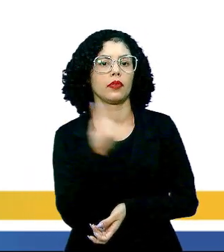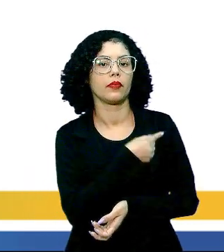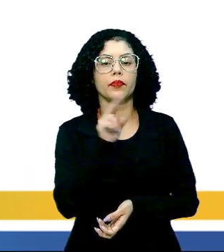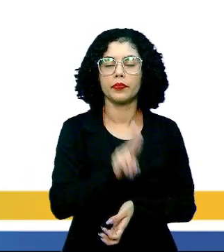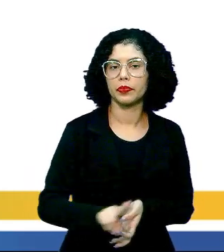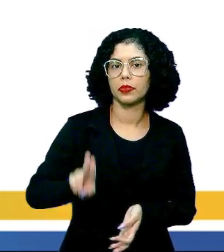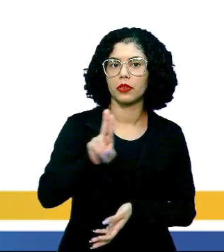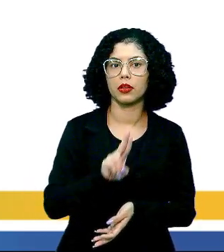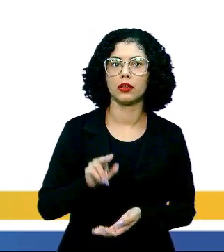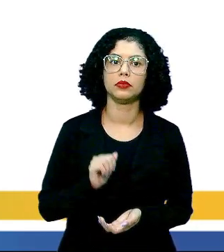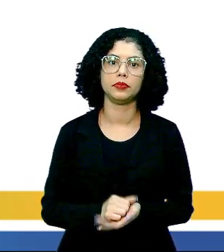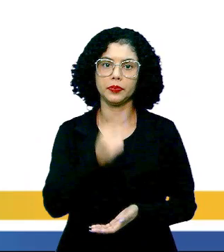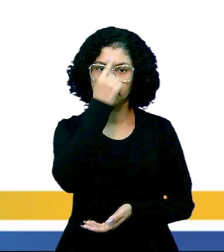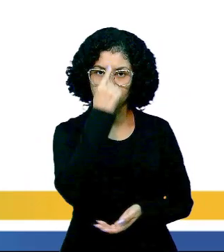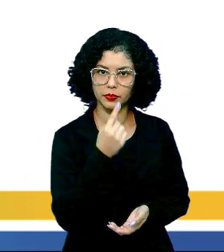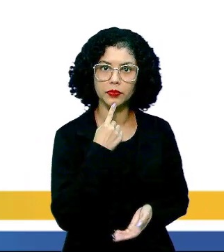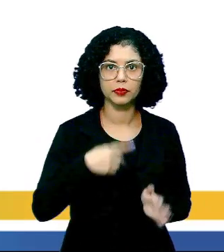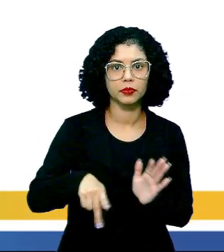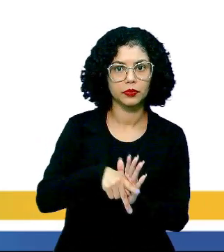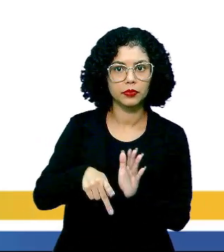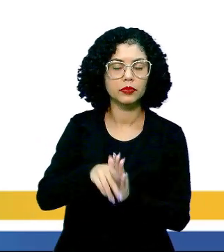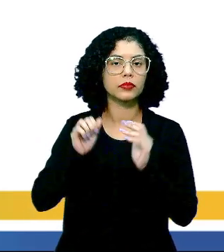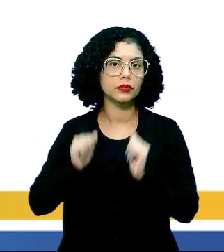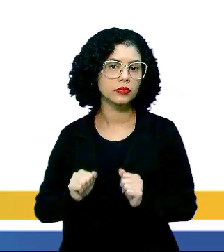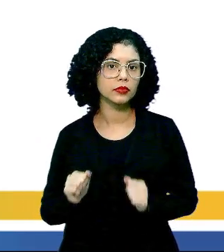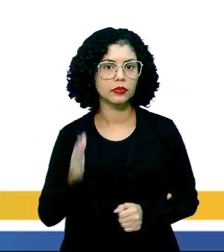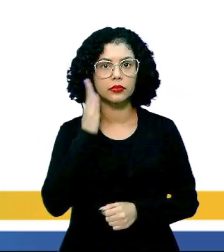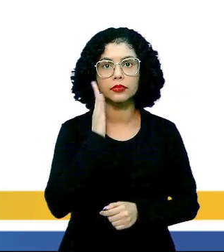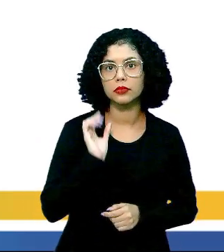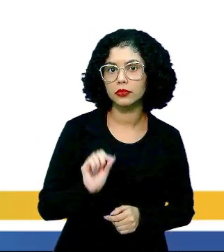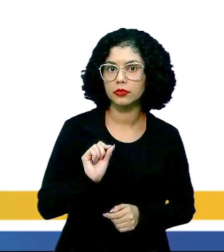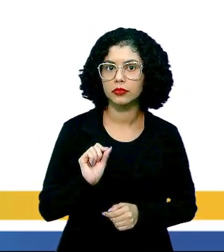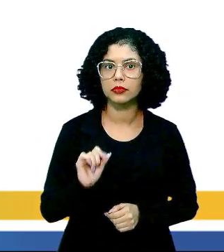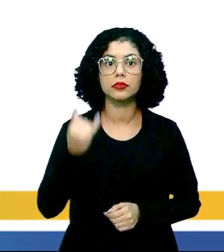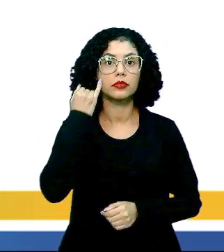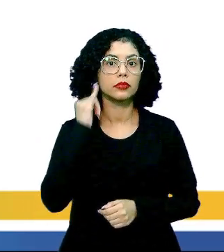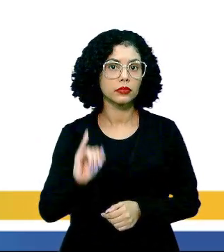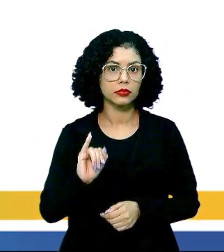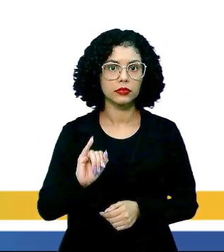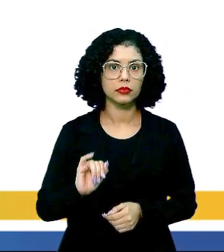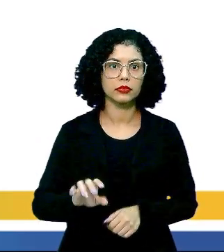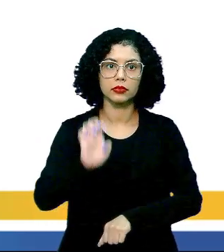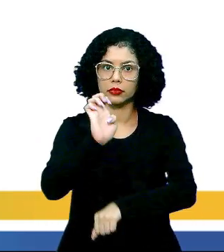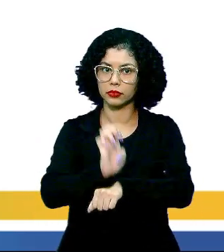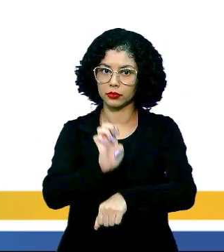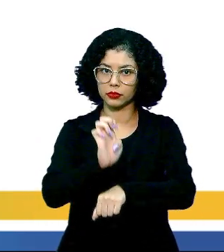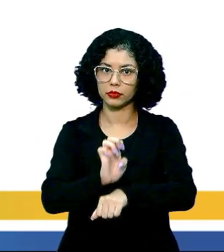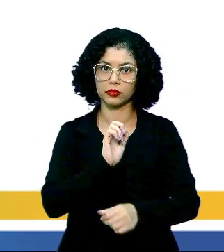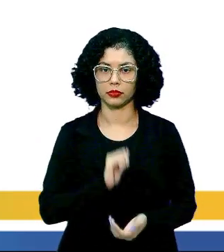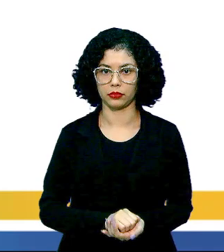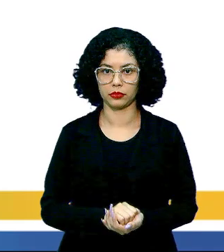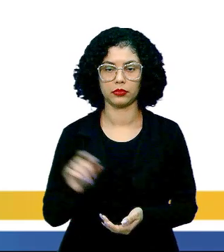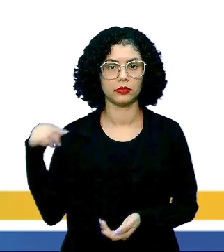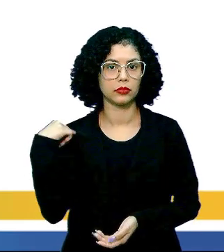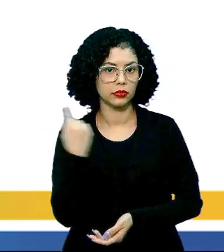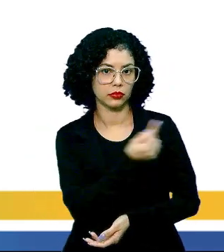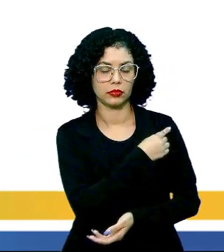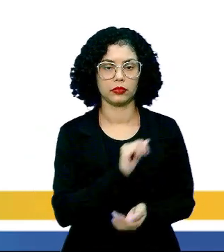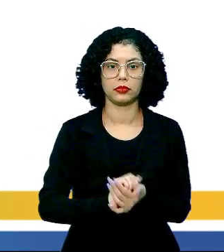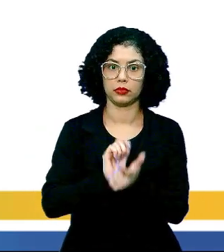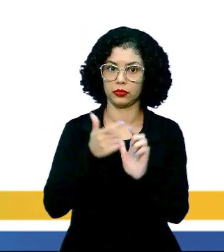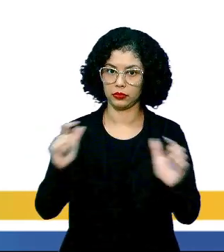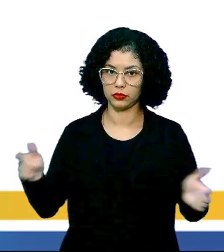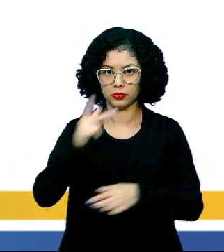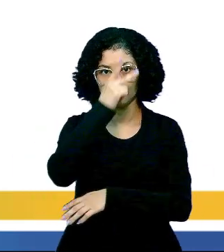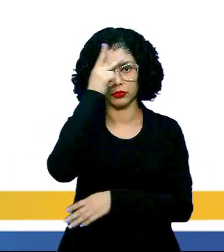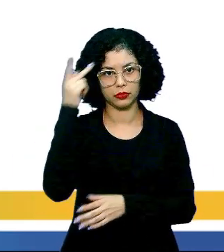vamos utilizar essa figura justamente para poder compreender a ideia de Estado. Então, nós temos um